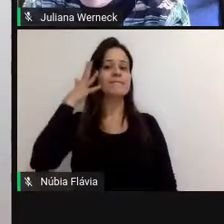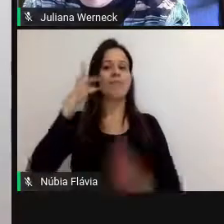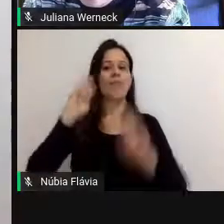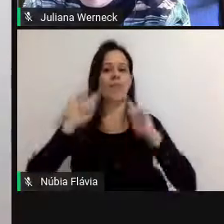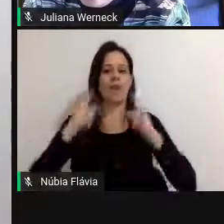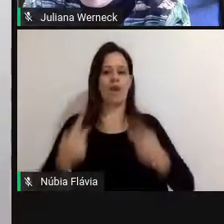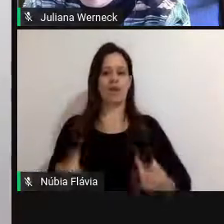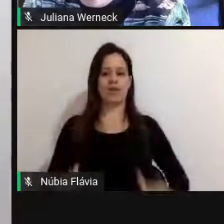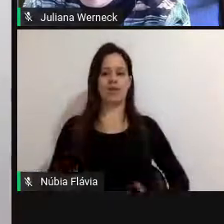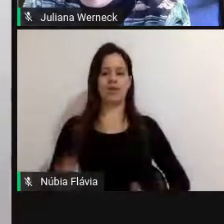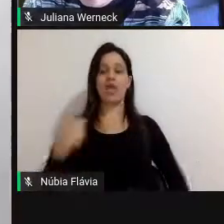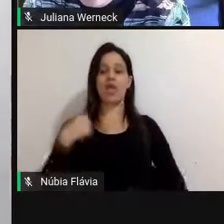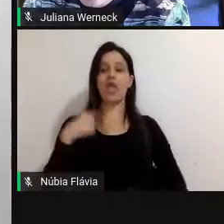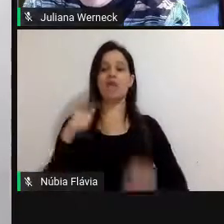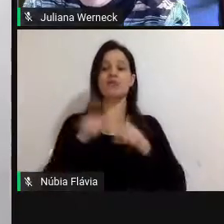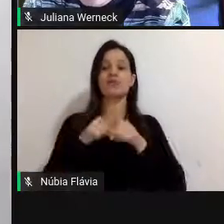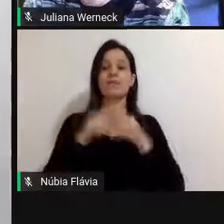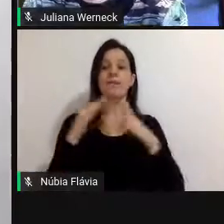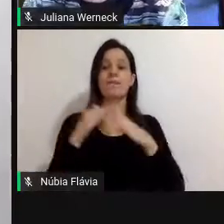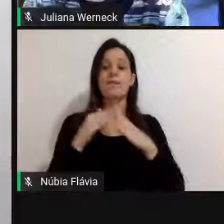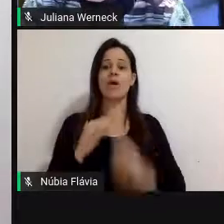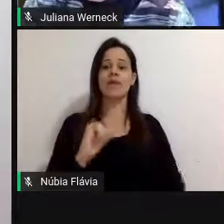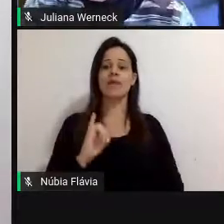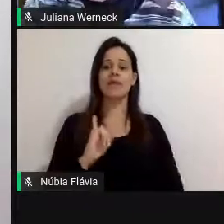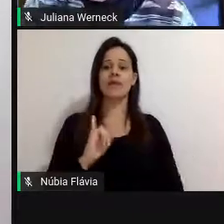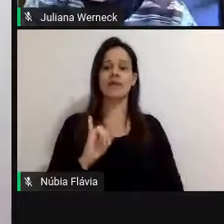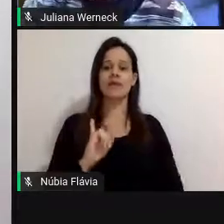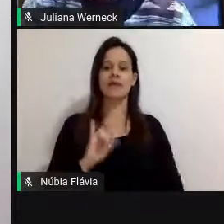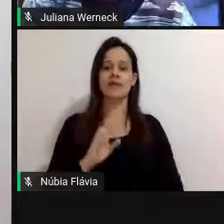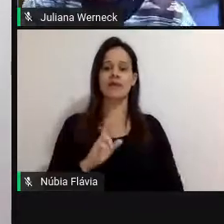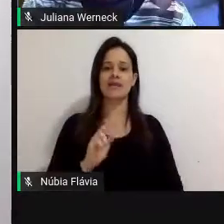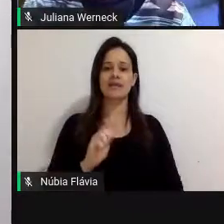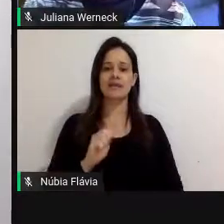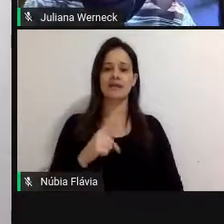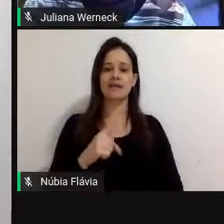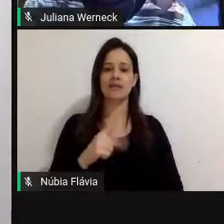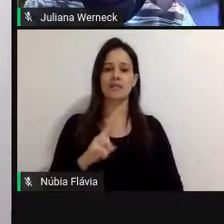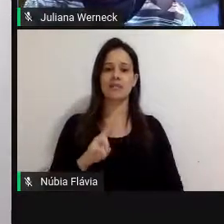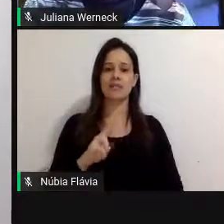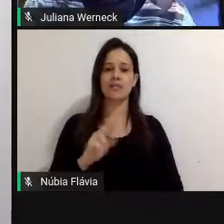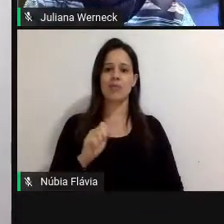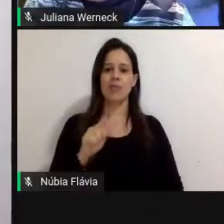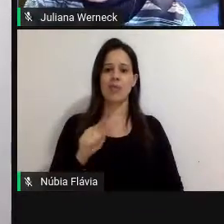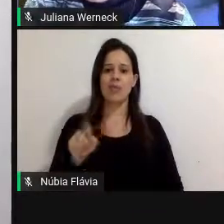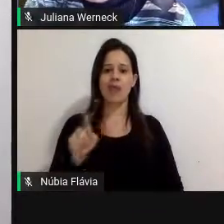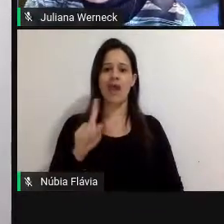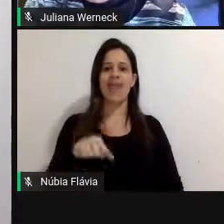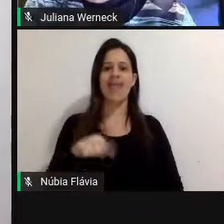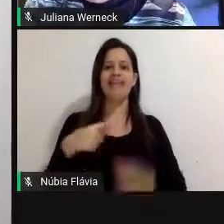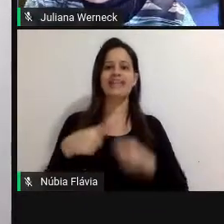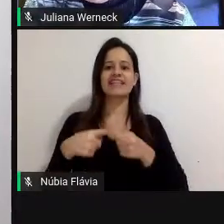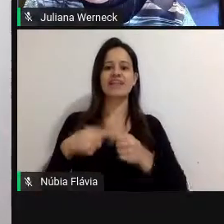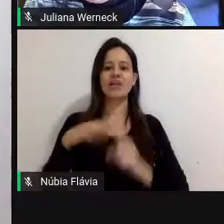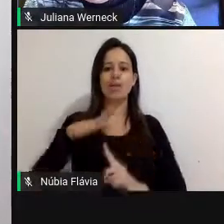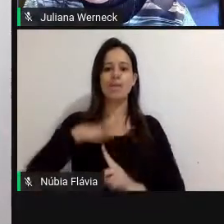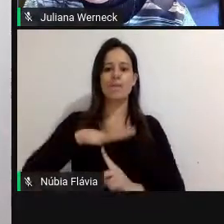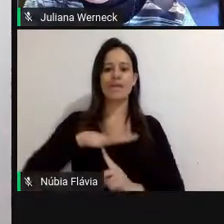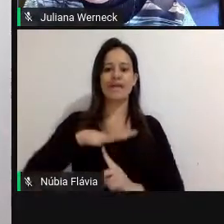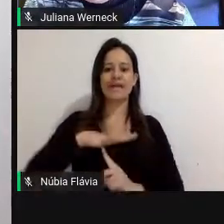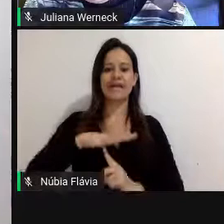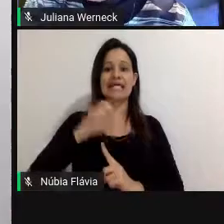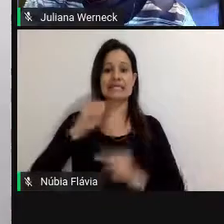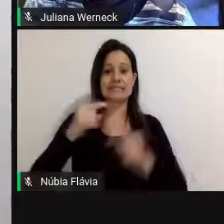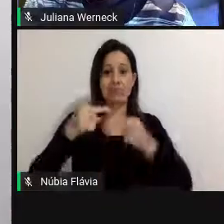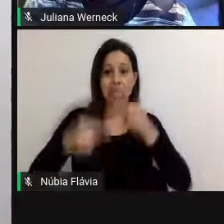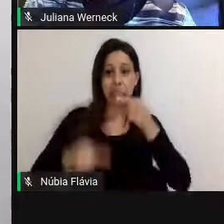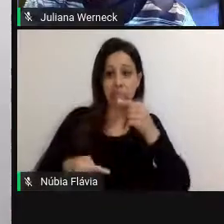também que eu moro em Arapuã, no interior do Paraná. Então, se a conexão cair, gente, vocês sabem que é coisas do interior, a gente volta,